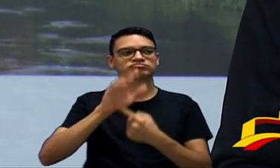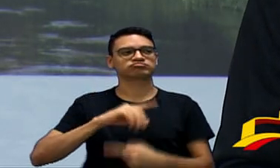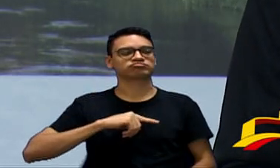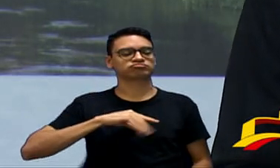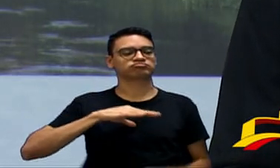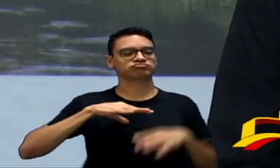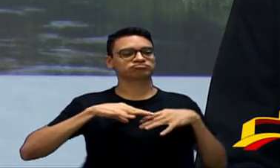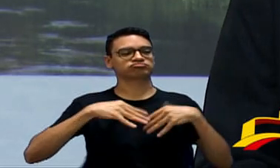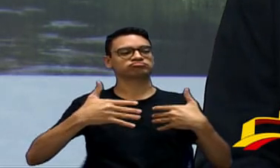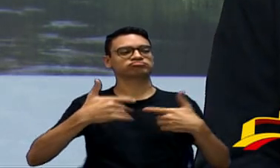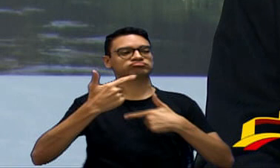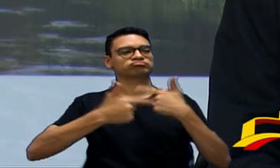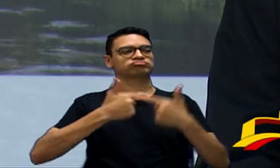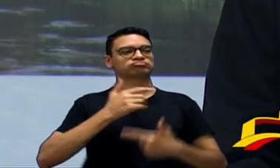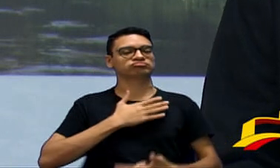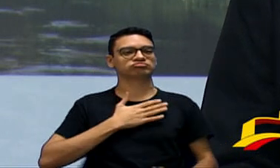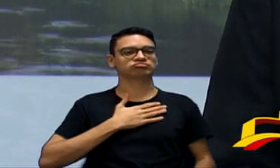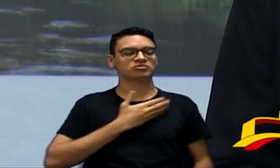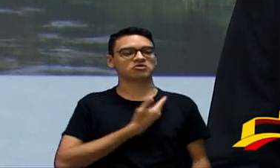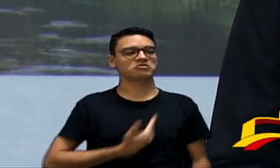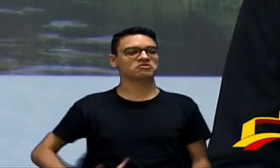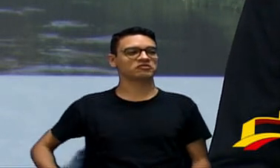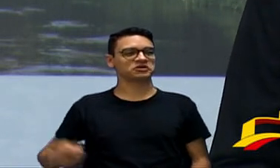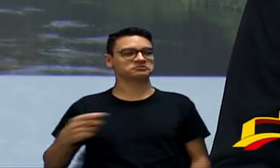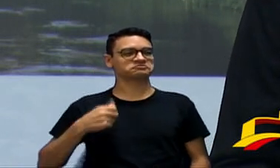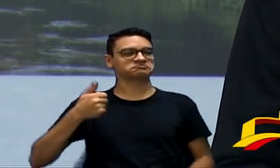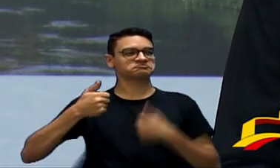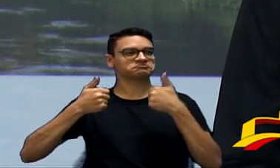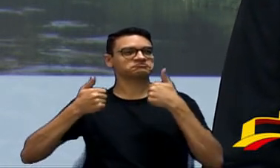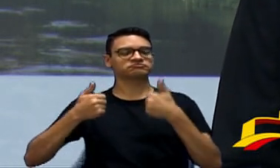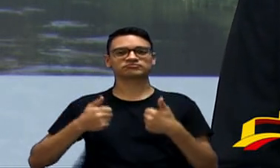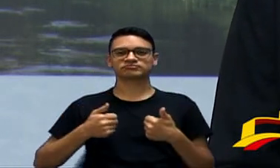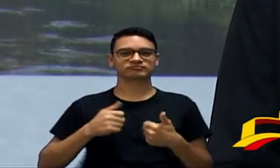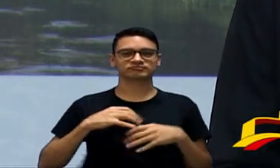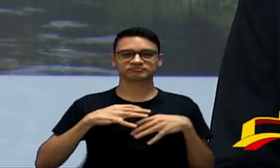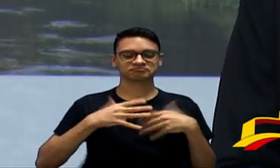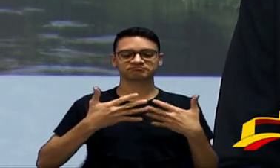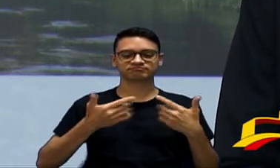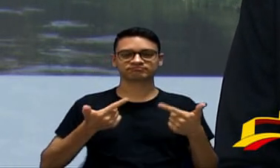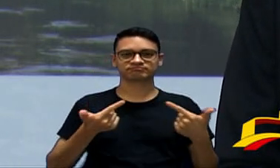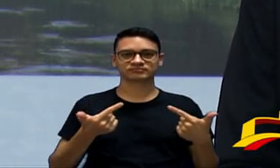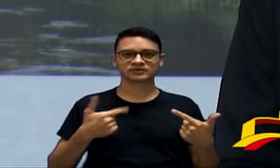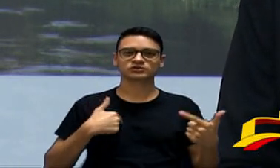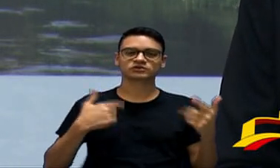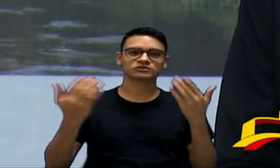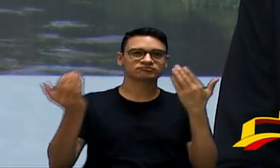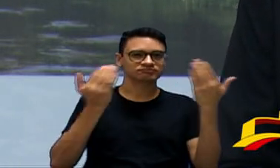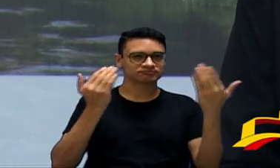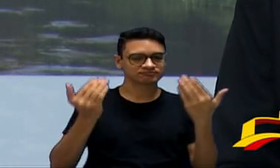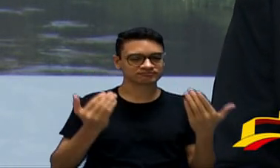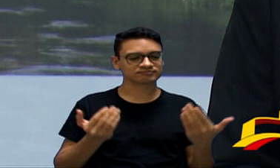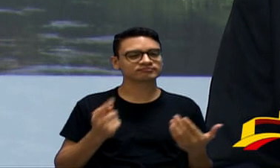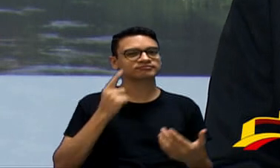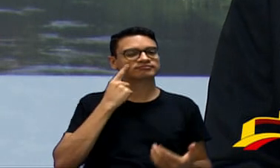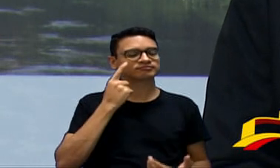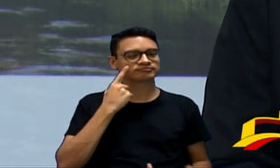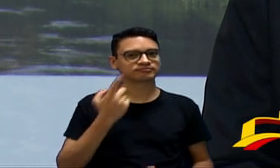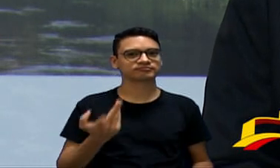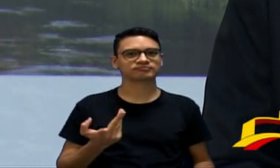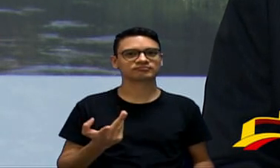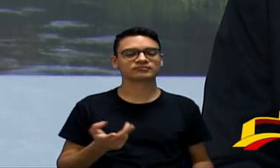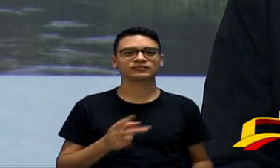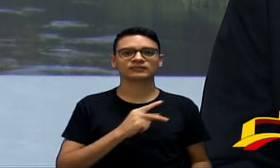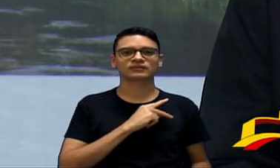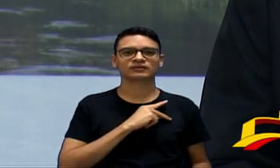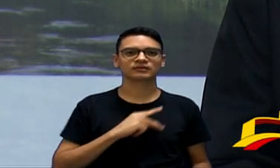coragem de defender o governo que ele defende. Então, é essa comparação que nós queremos fazer, senhor presidente. E